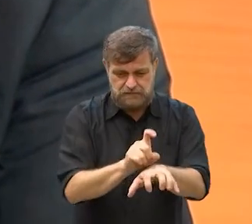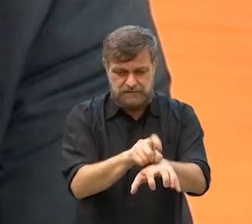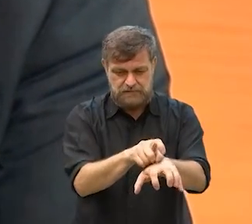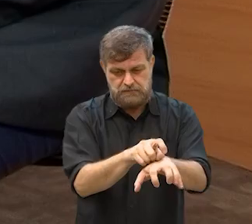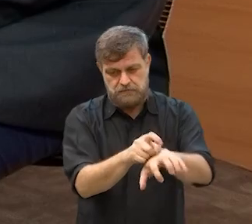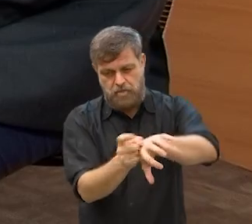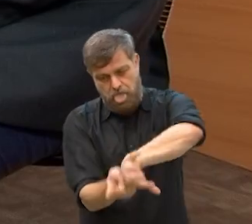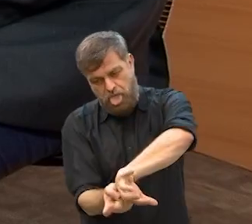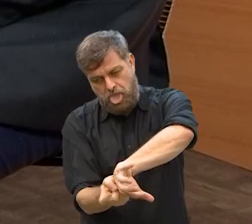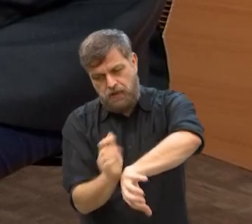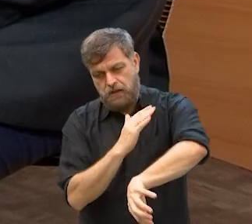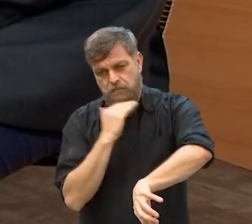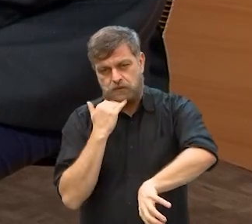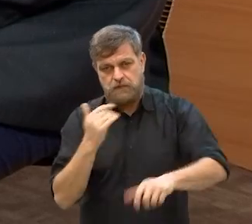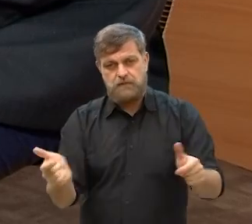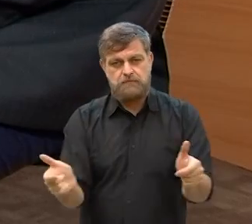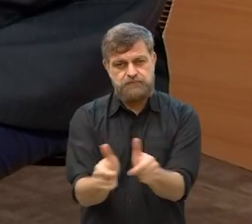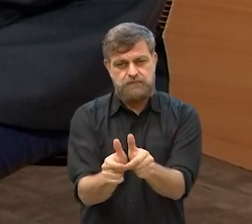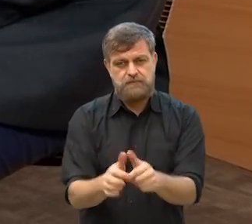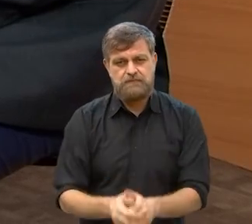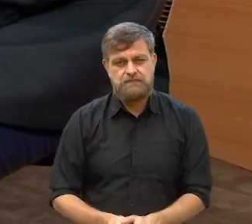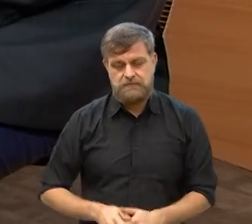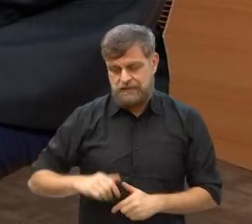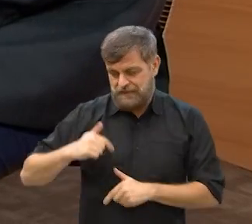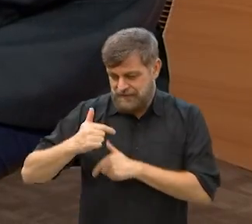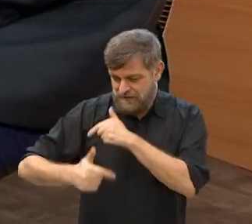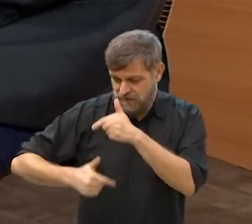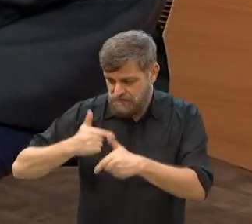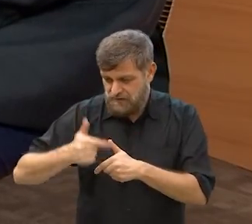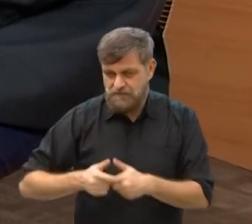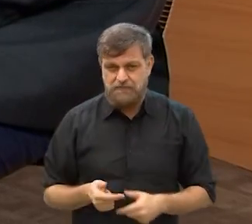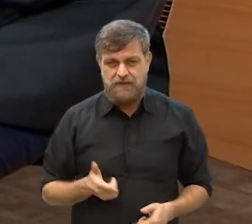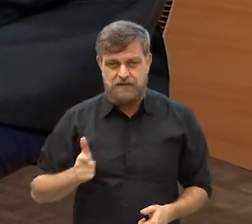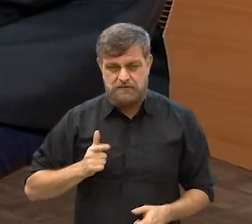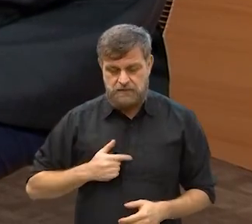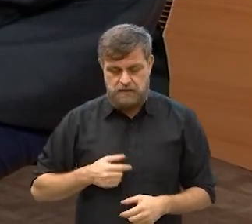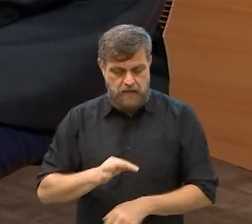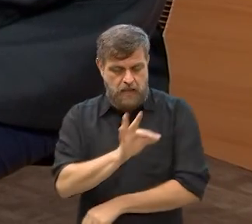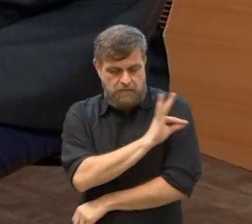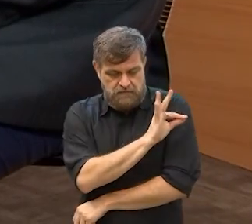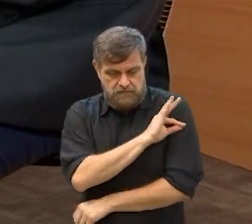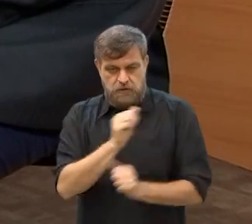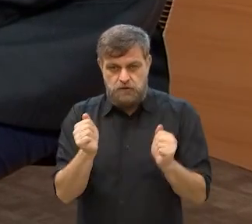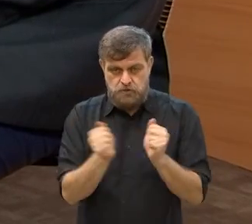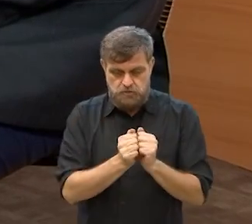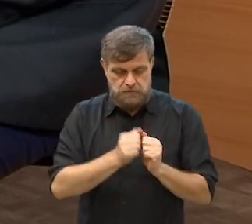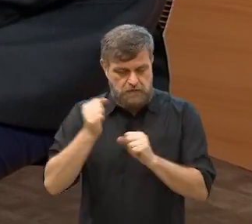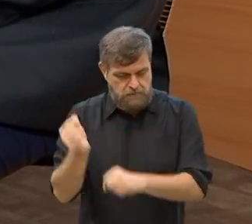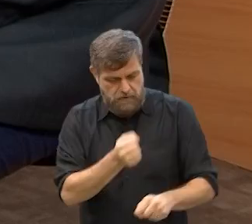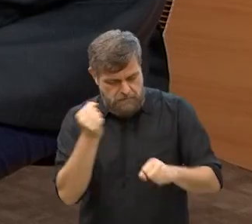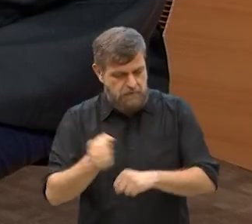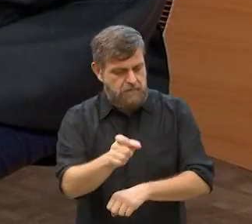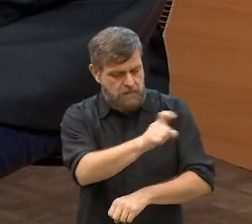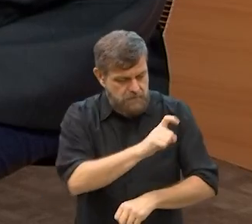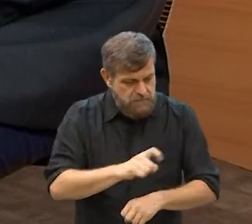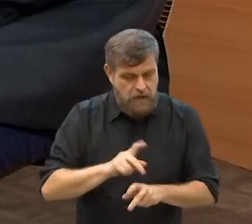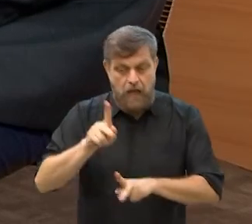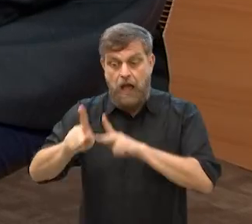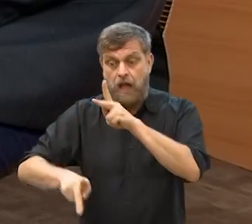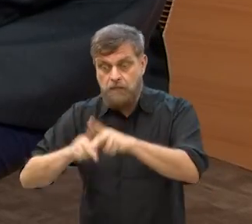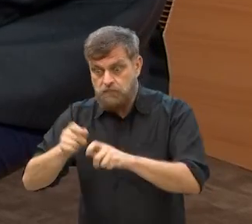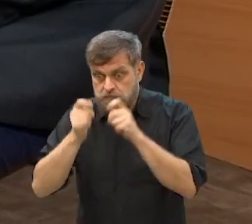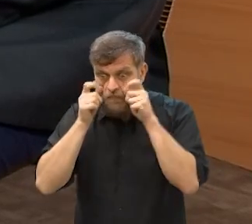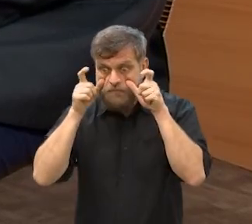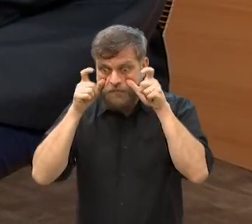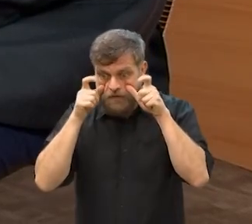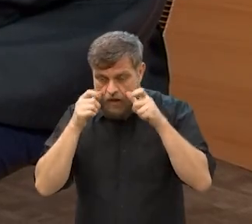essa situação na nossa cidade. E esse é um trabalho que tem que ser feito em conjunto, a prefeitura fazendo toda a limpeza, jogando veneno, e a população